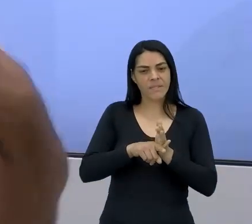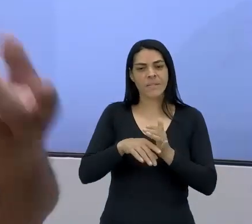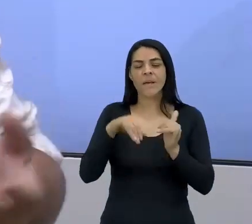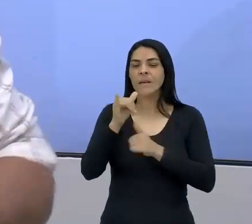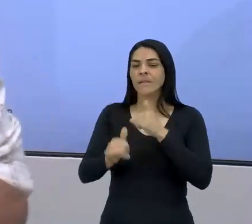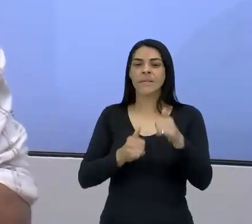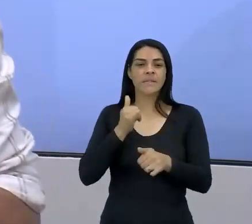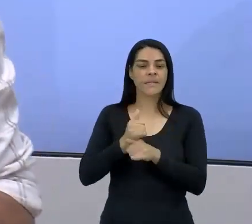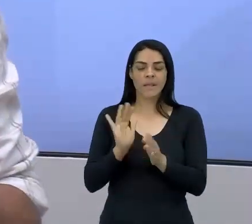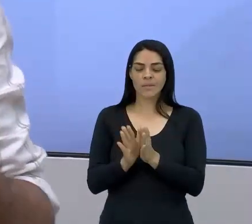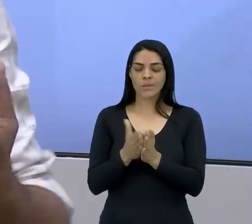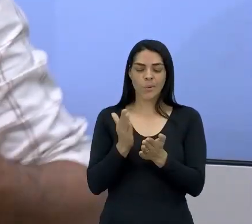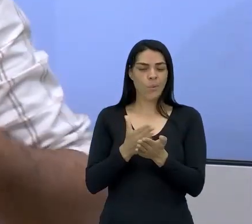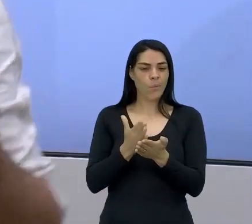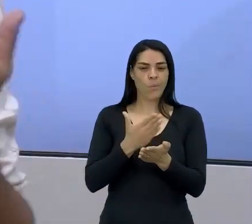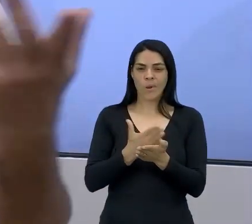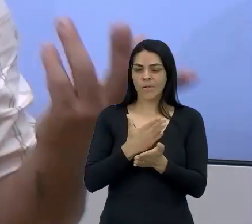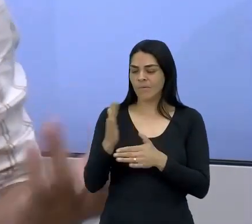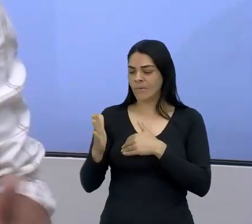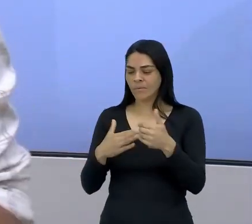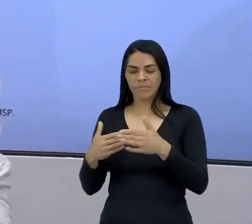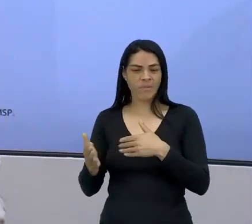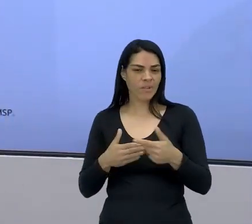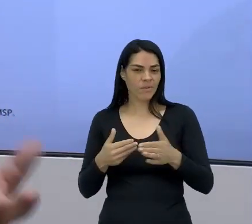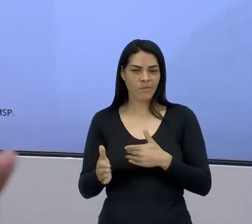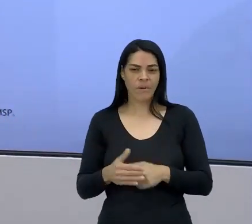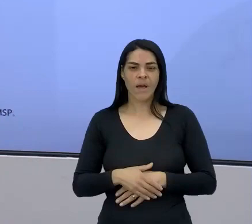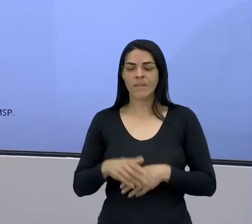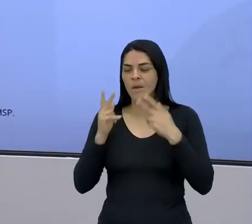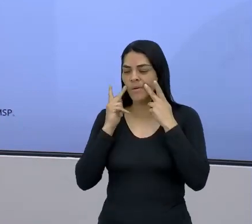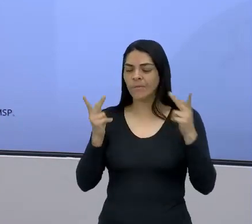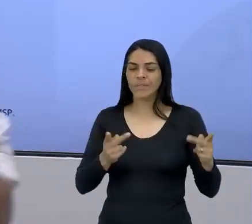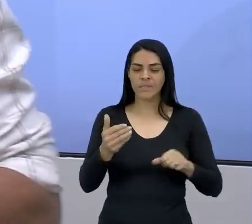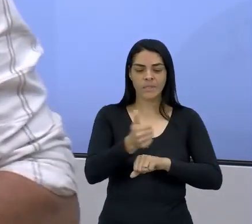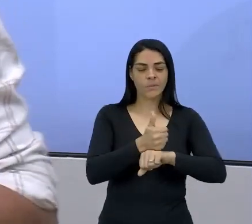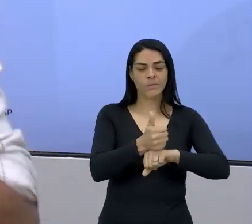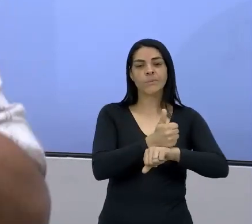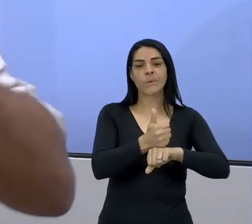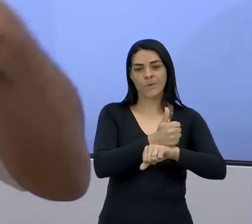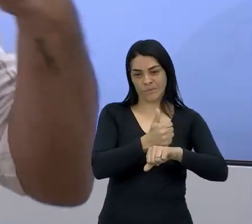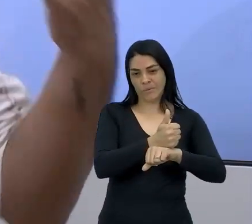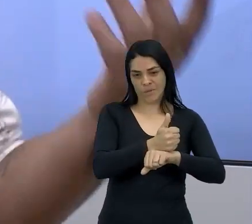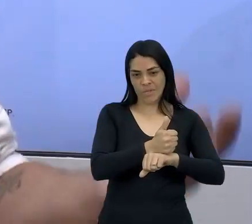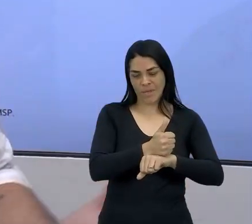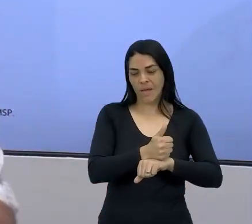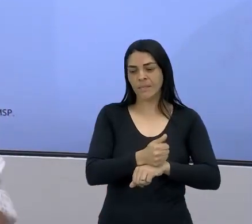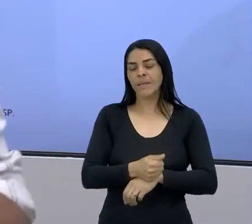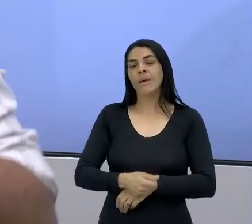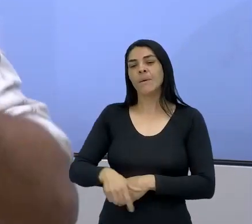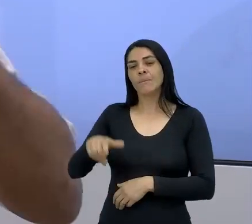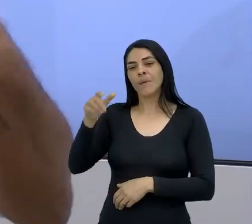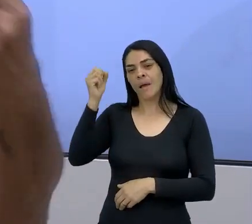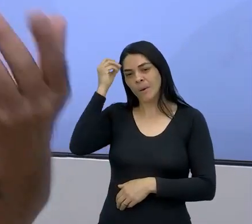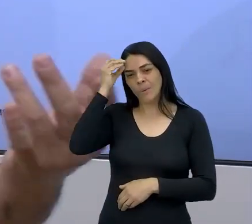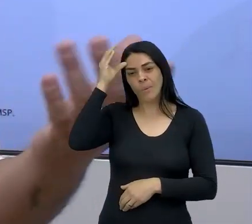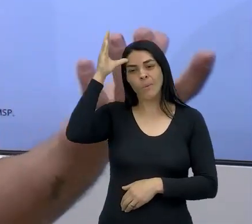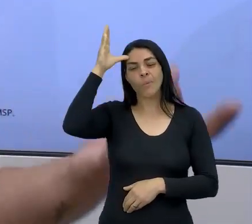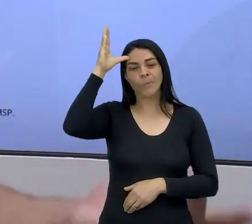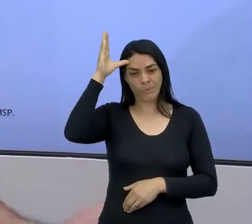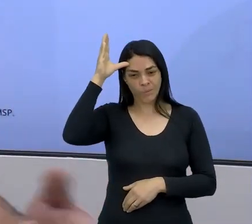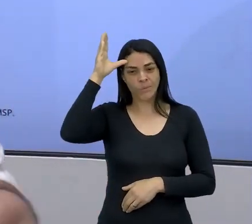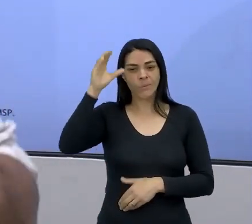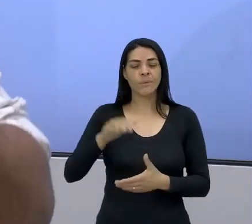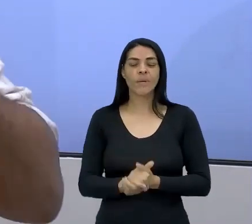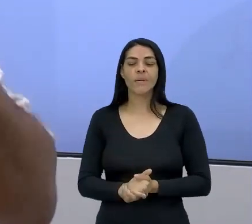internet ou em livros, ou a gente visita aí profissionais da área para ganhar alguns conhecimentos, agregar conhecimento à